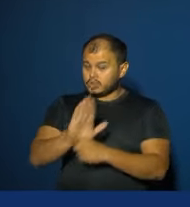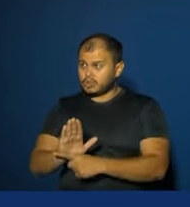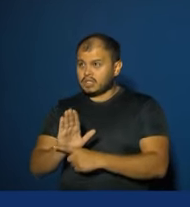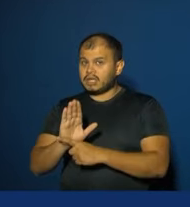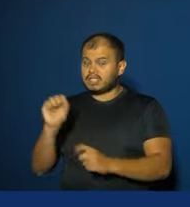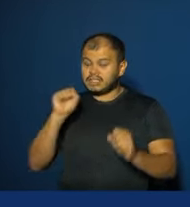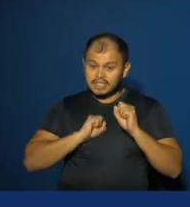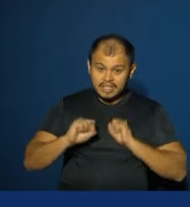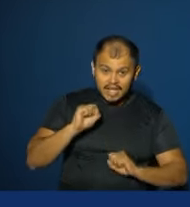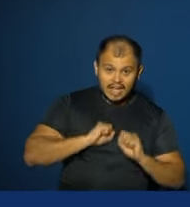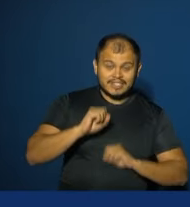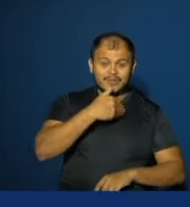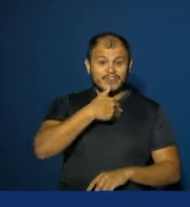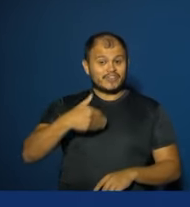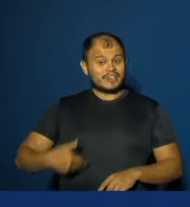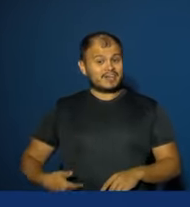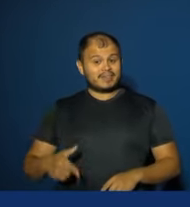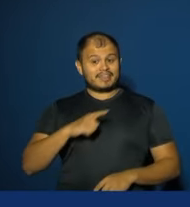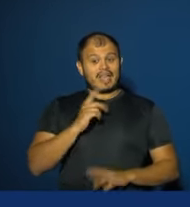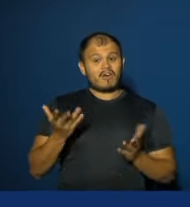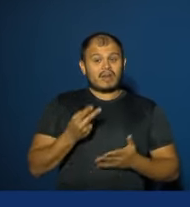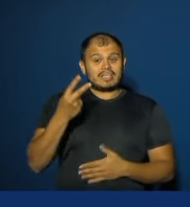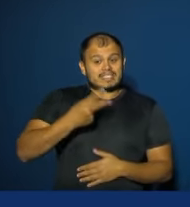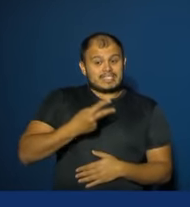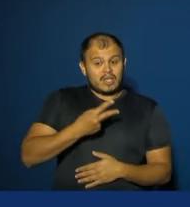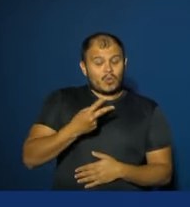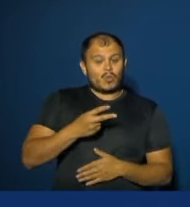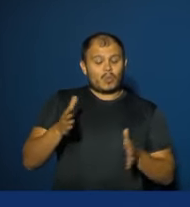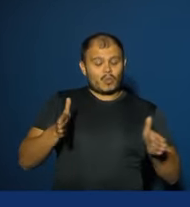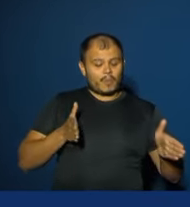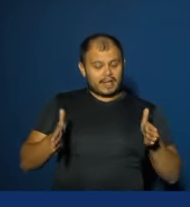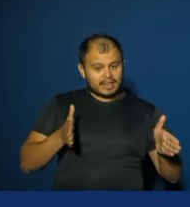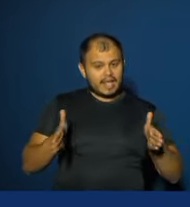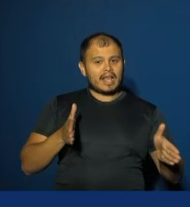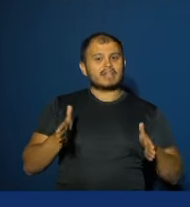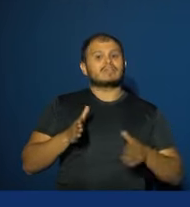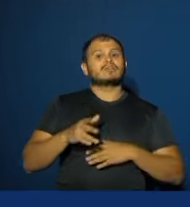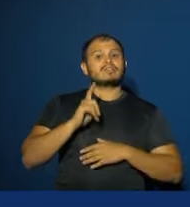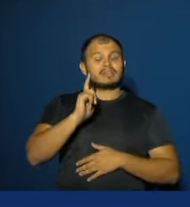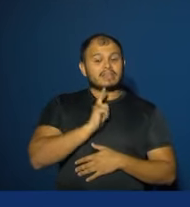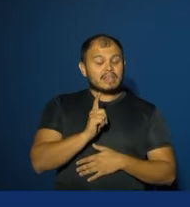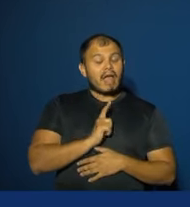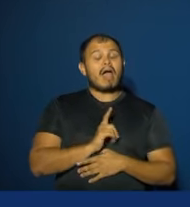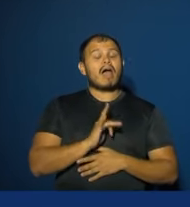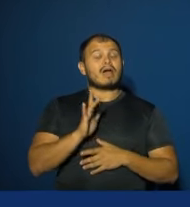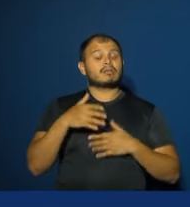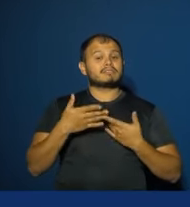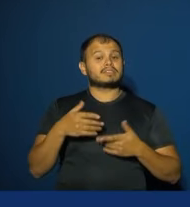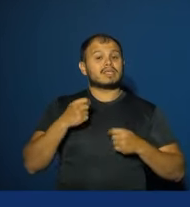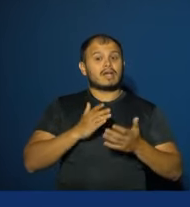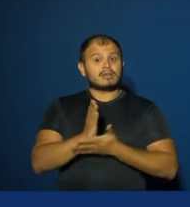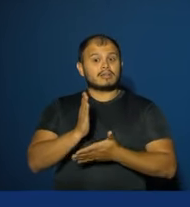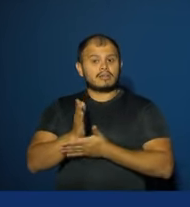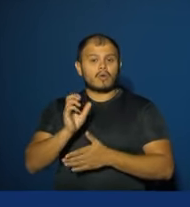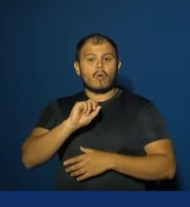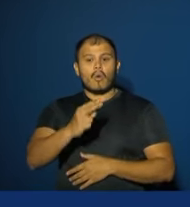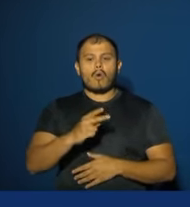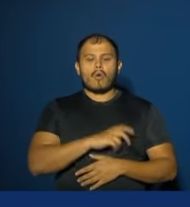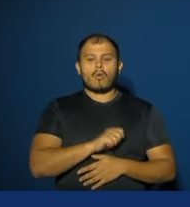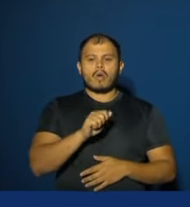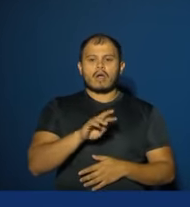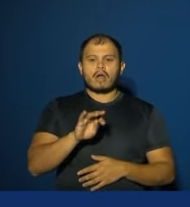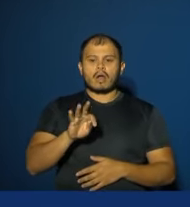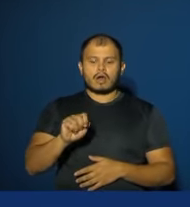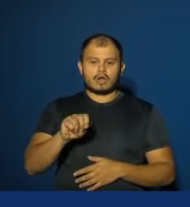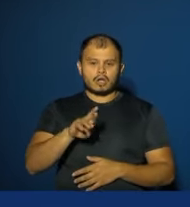ansiedade do governo que está no seu segundo ano de mandato, precisa aprovar projetos, ou na de Arthur Lira, que está no último